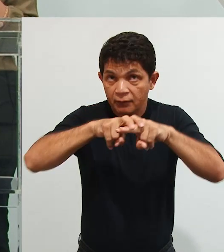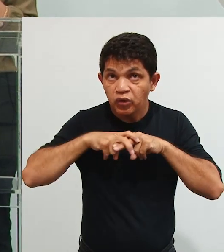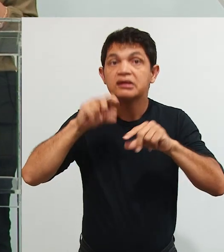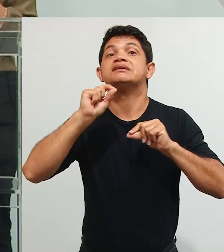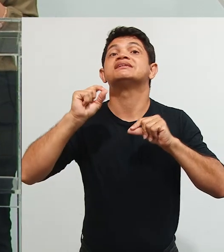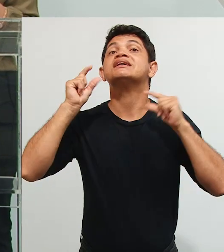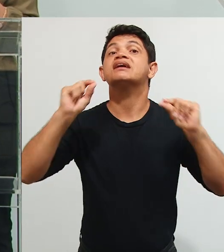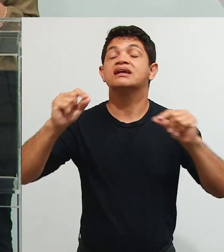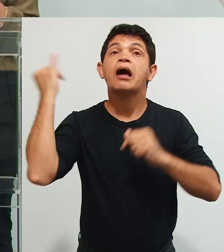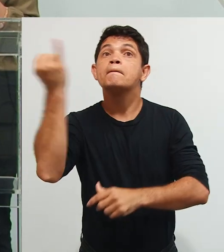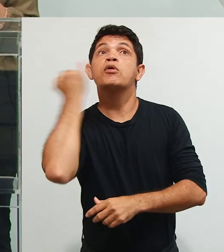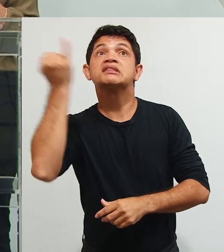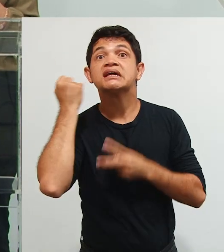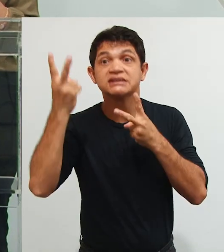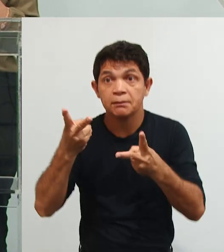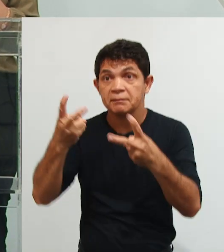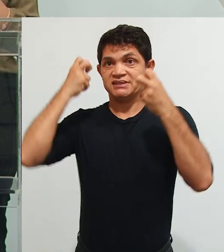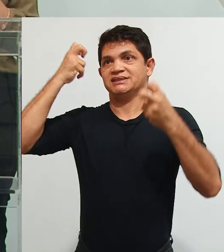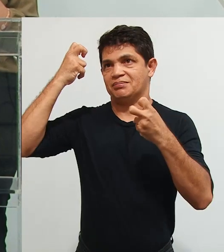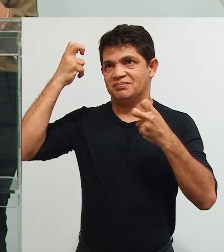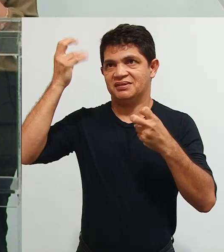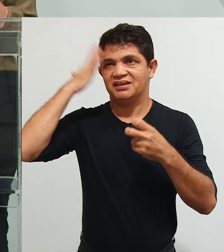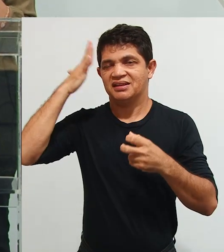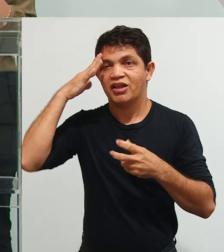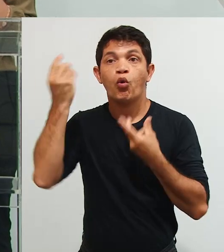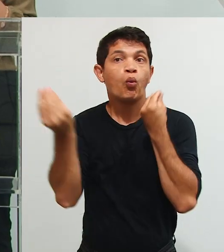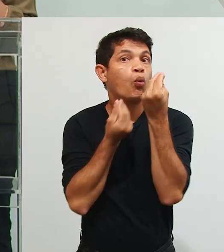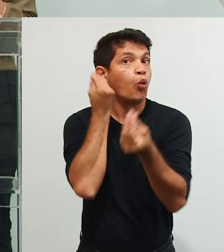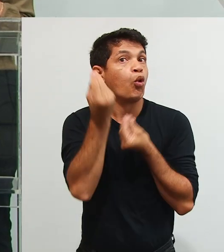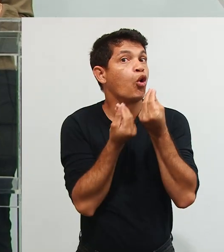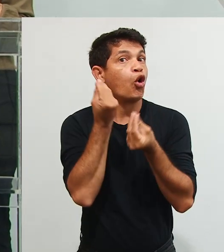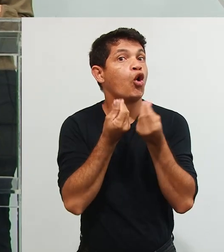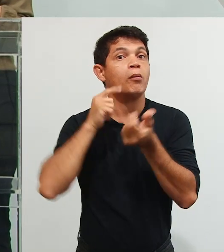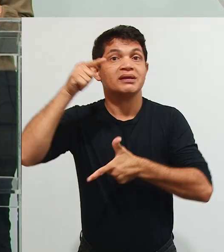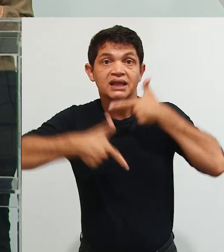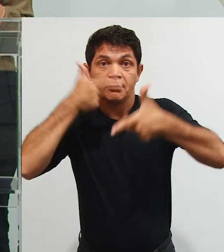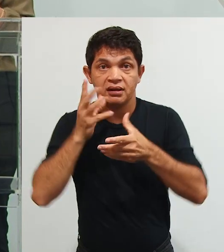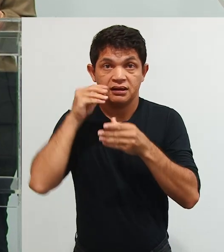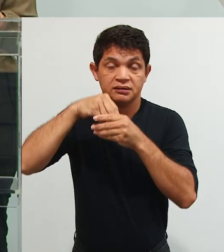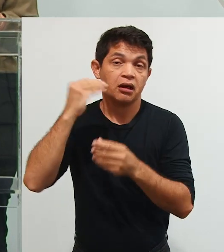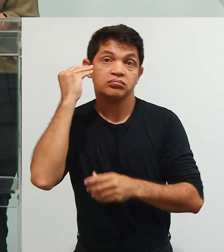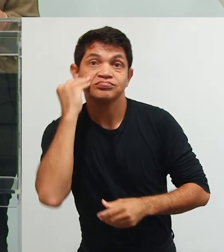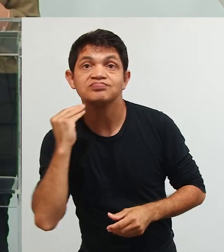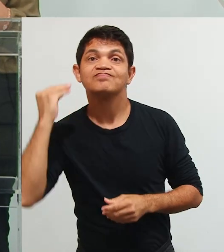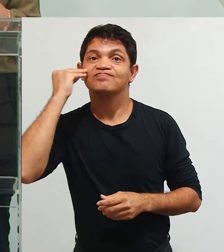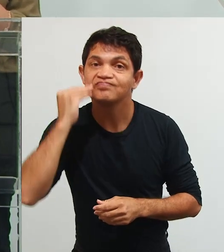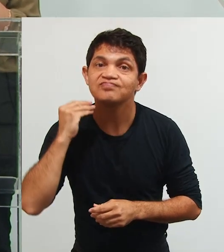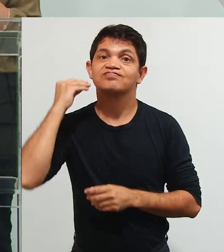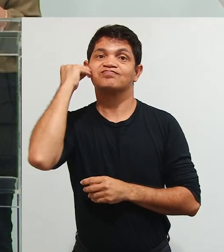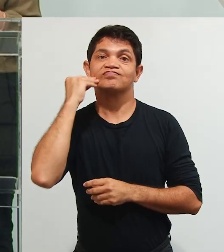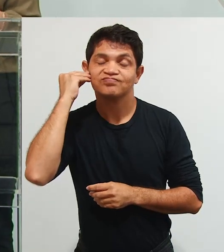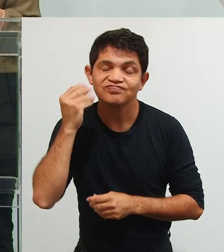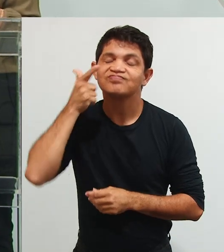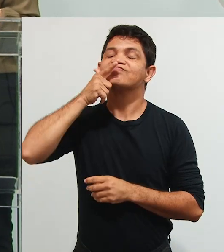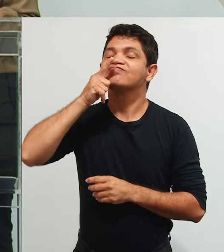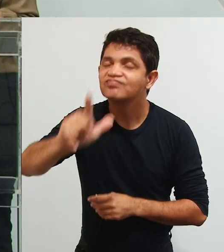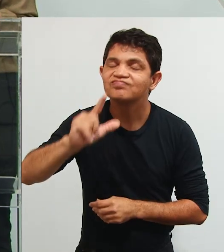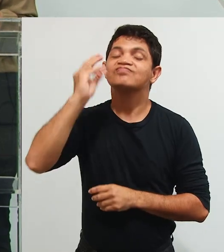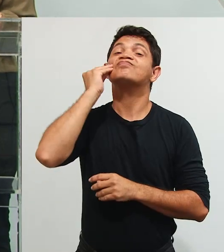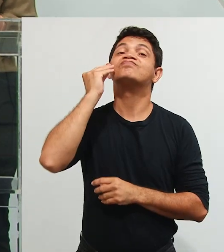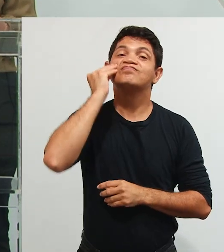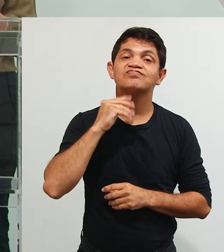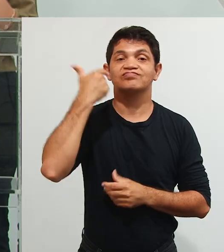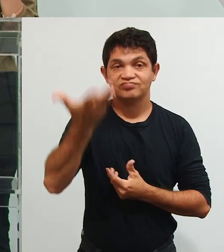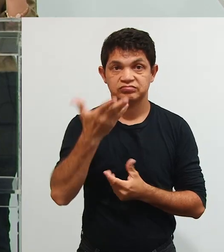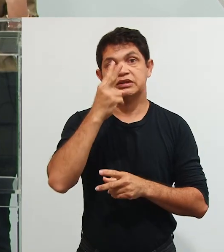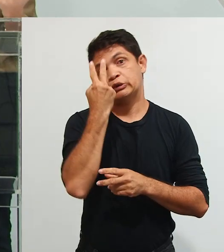isso é importante trazer esse exemplo para a gente pensar e refletir que nós não conseguimos pensar